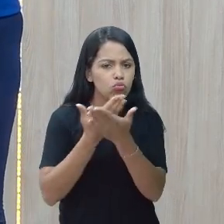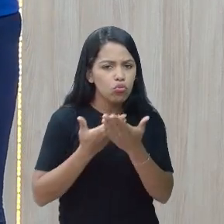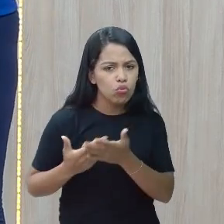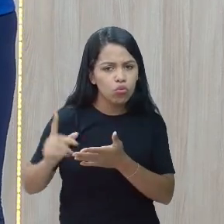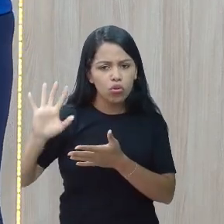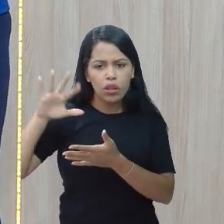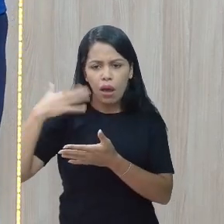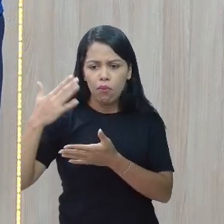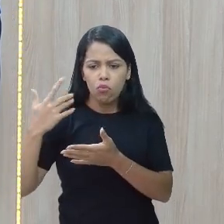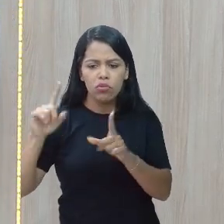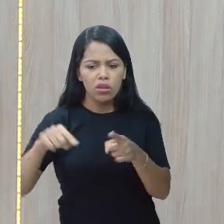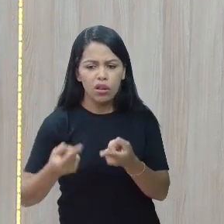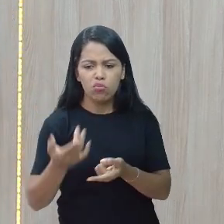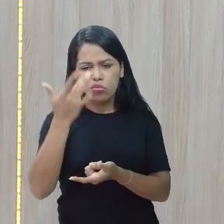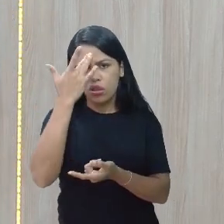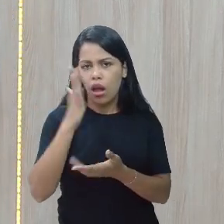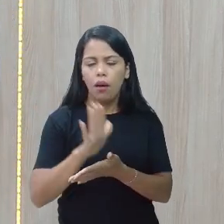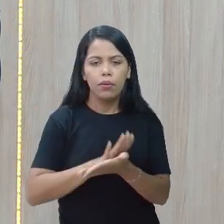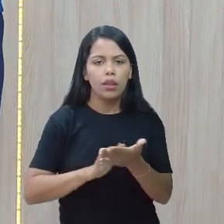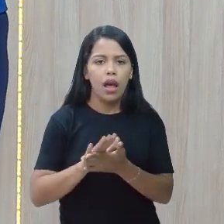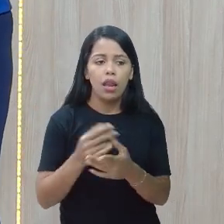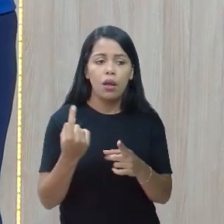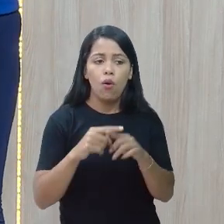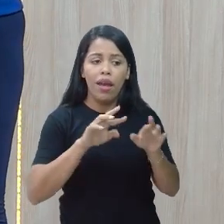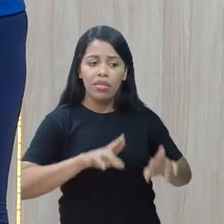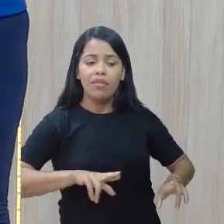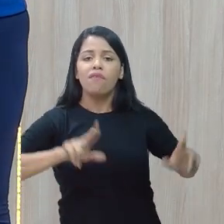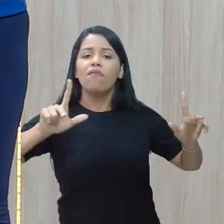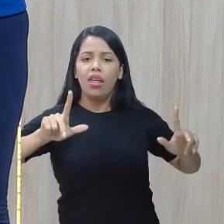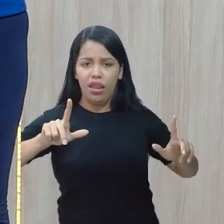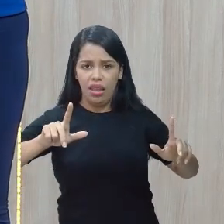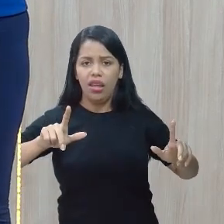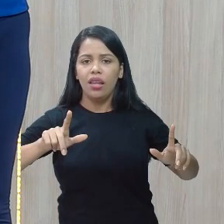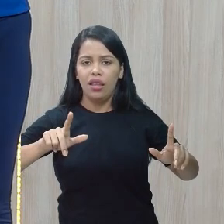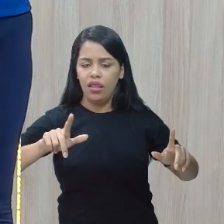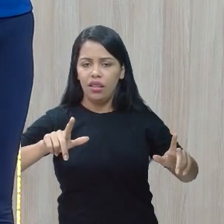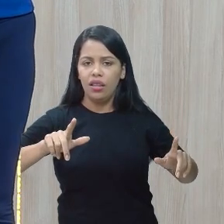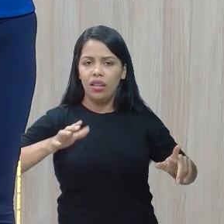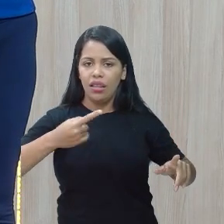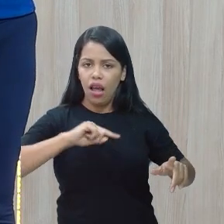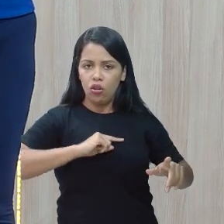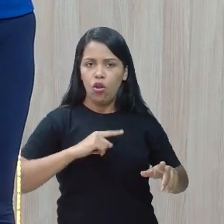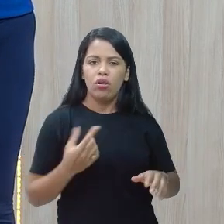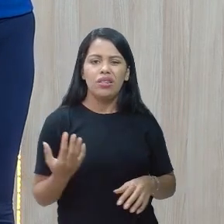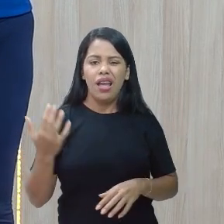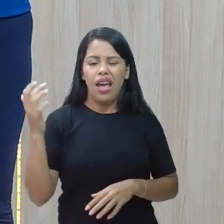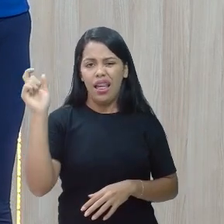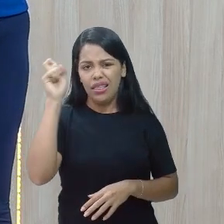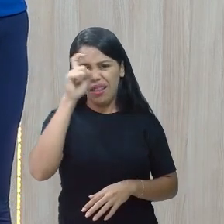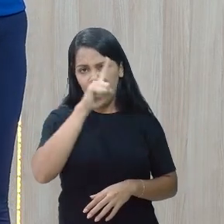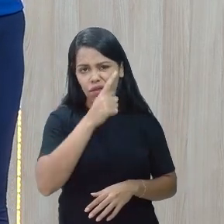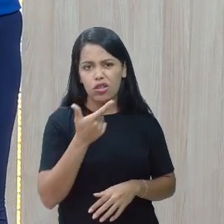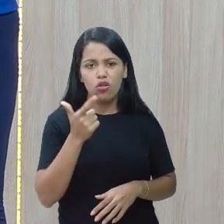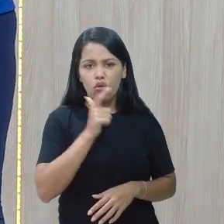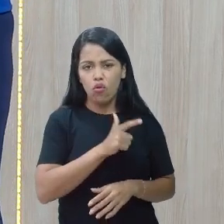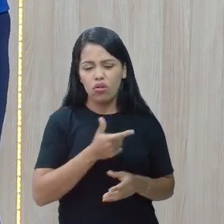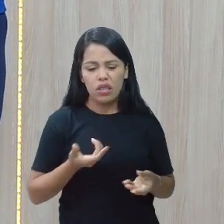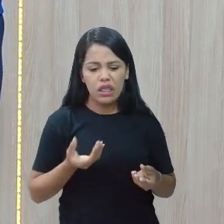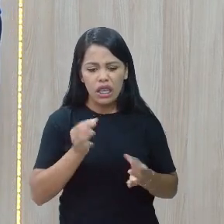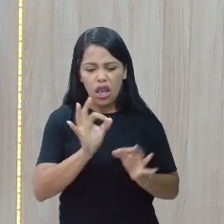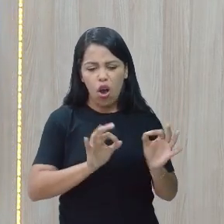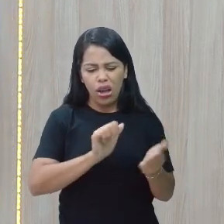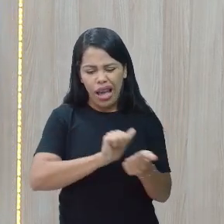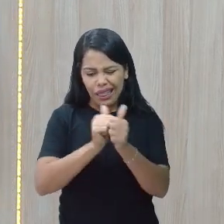da música indígena ela é diferente da estrutura da música ocidental, é até difícil colocar a música indígena dentro de uma